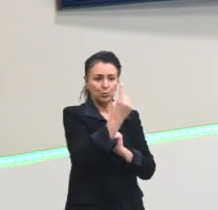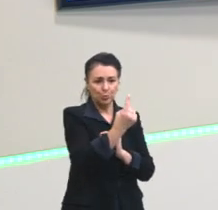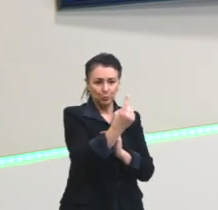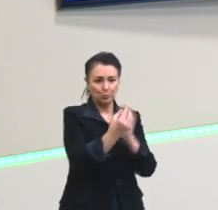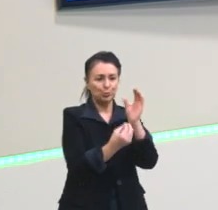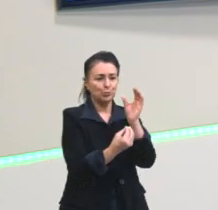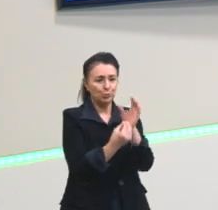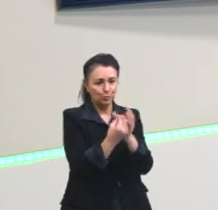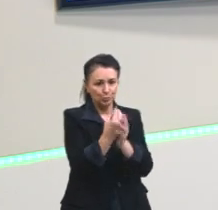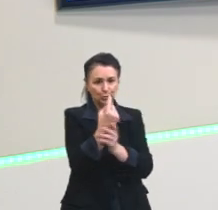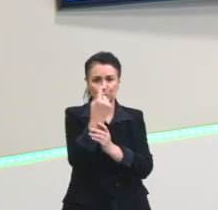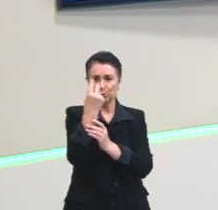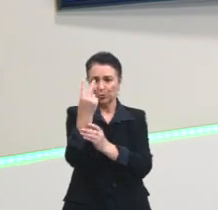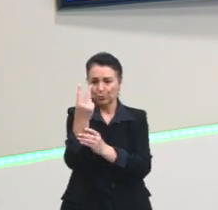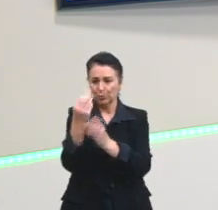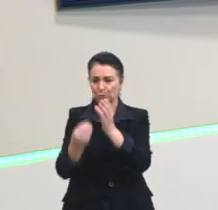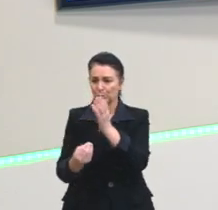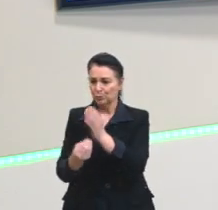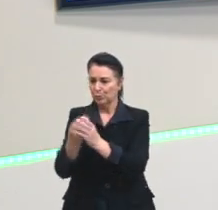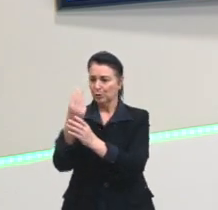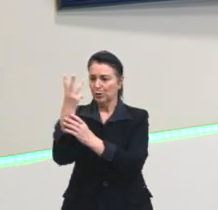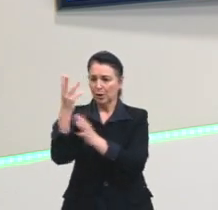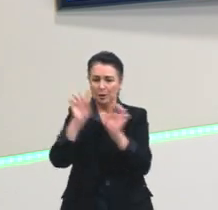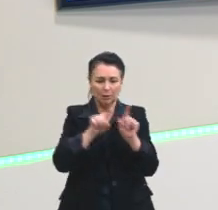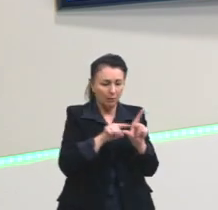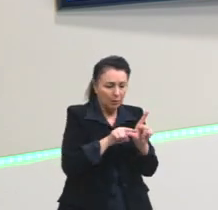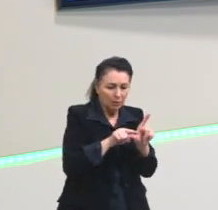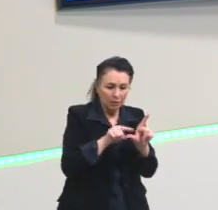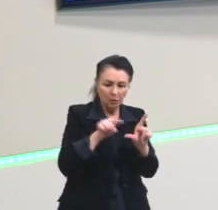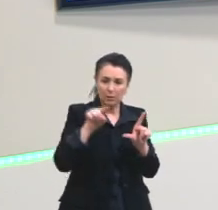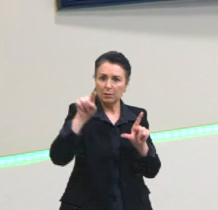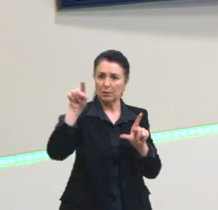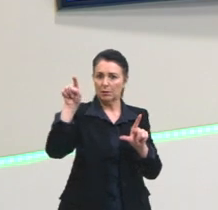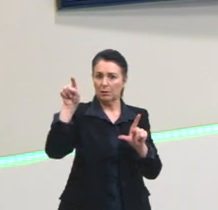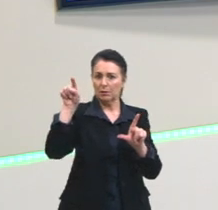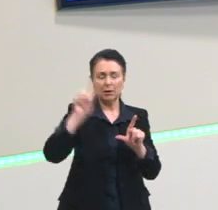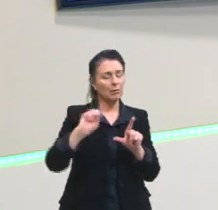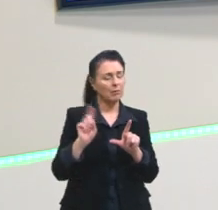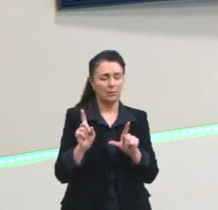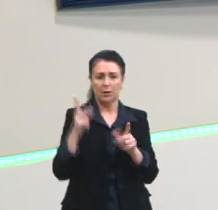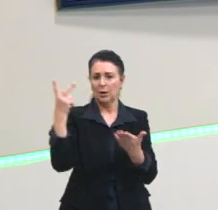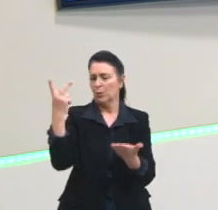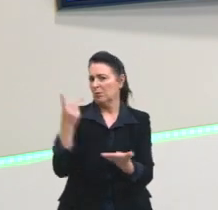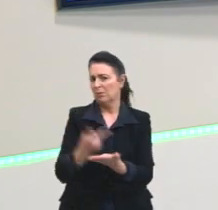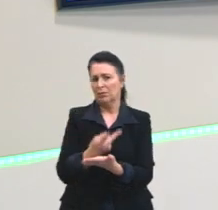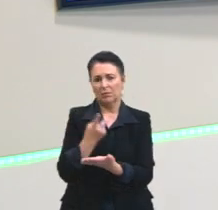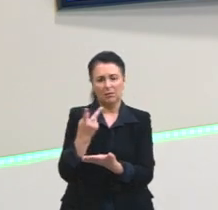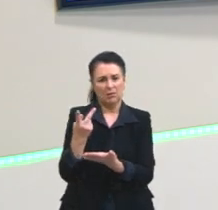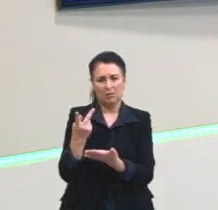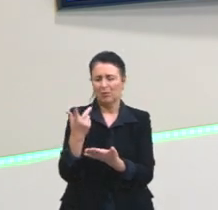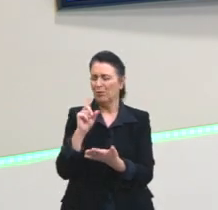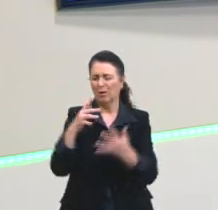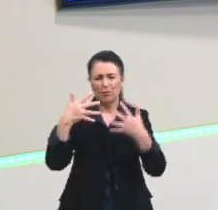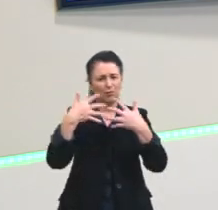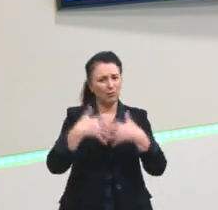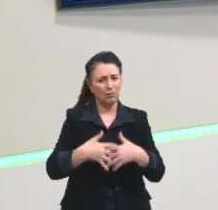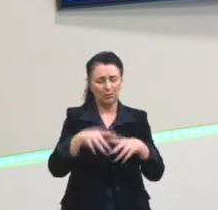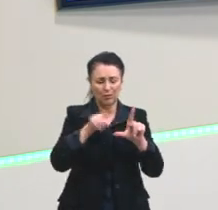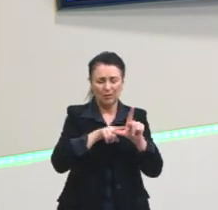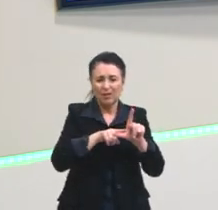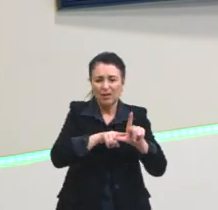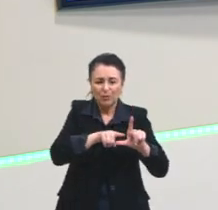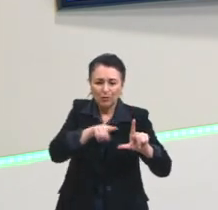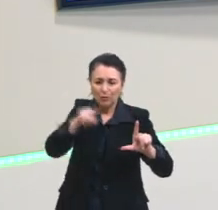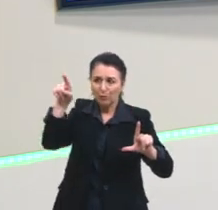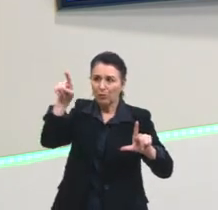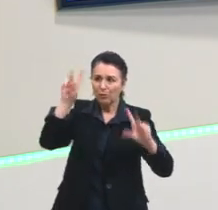outro do outro surgiu o outro de forma linear e não é e não foi assim não é assim que funciona a Ah tá